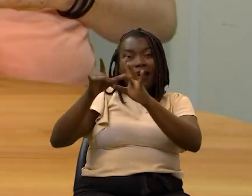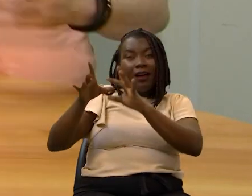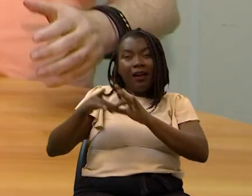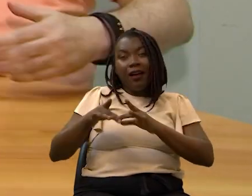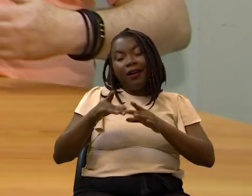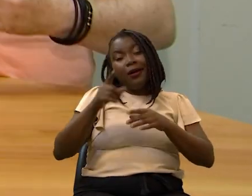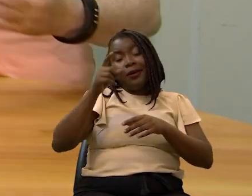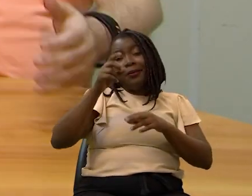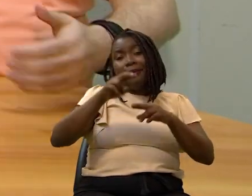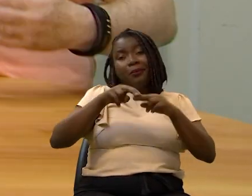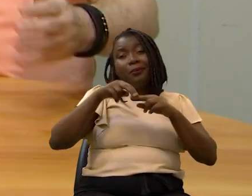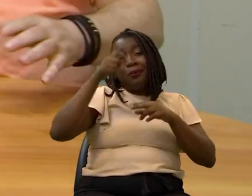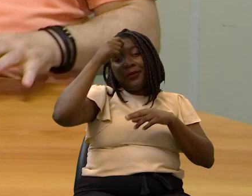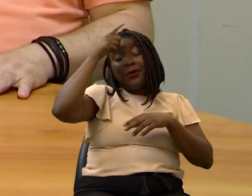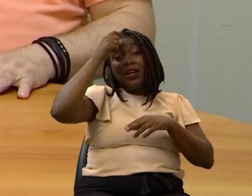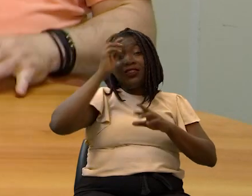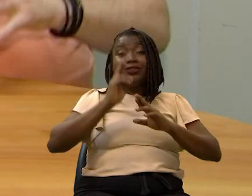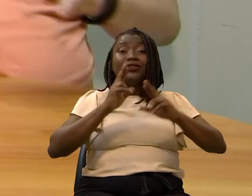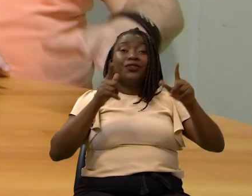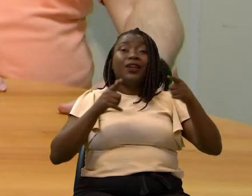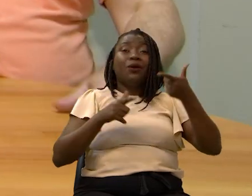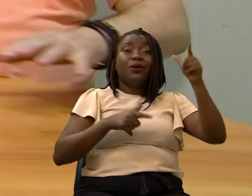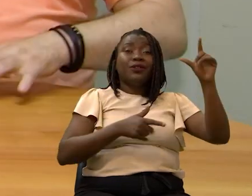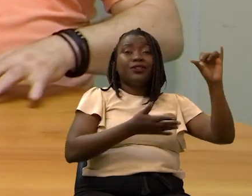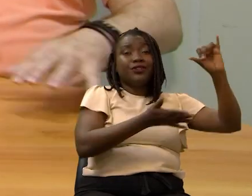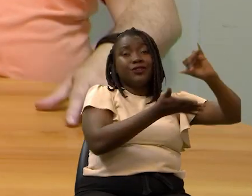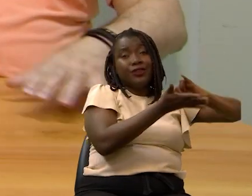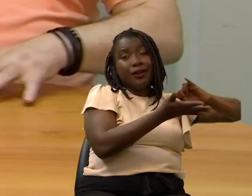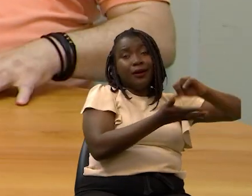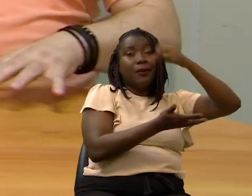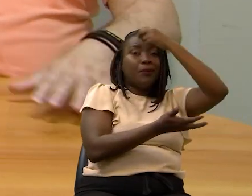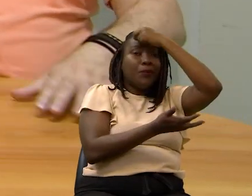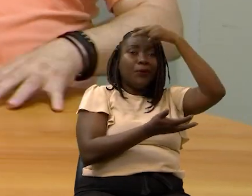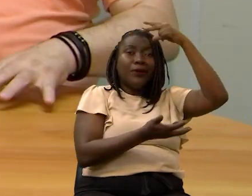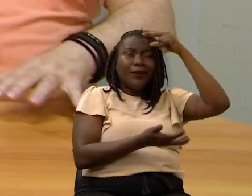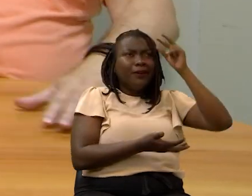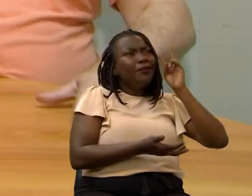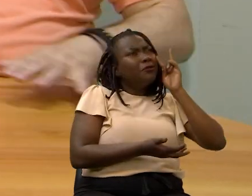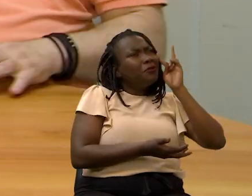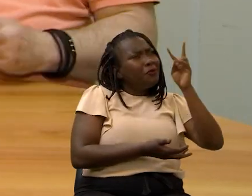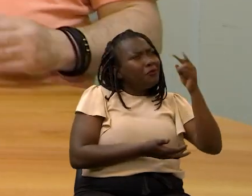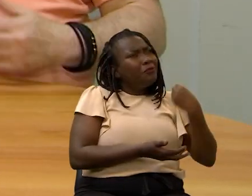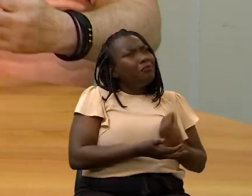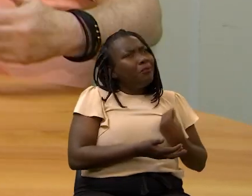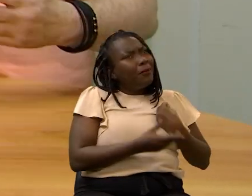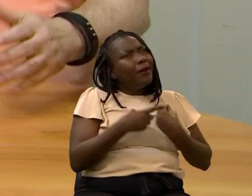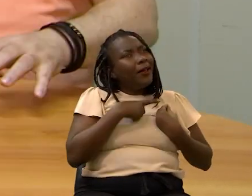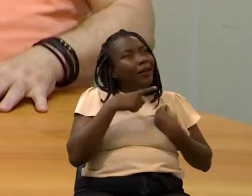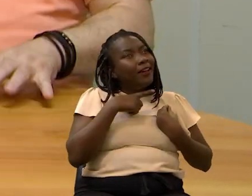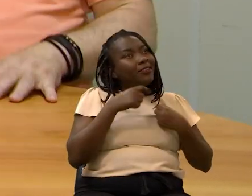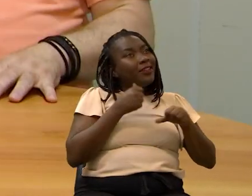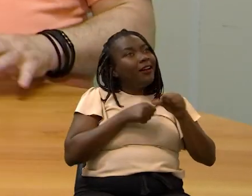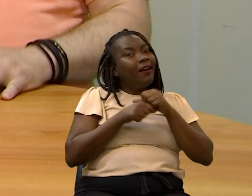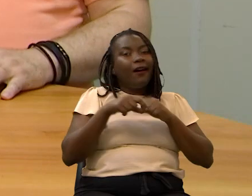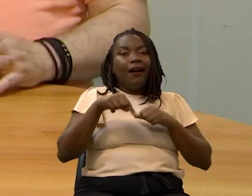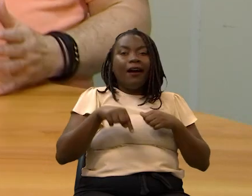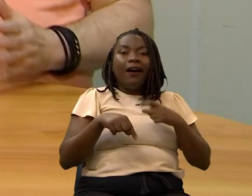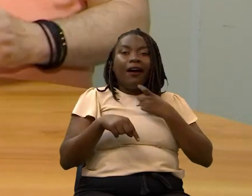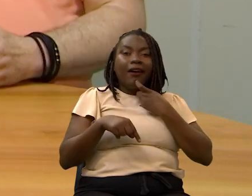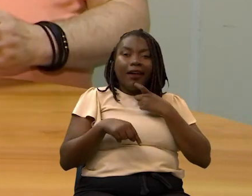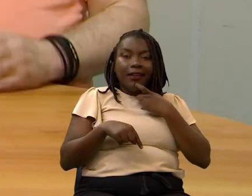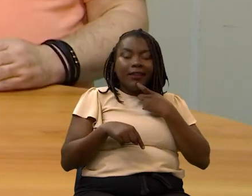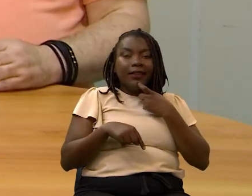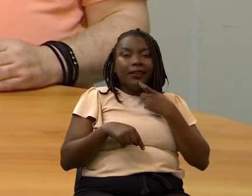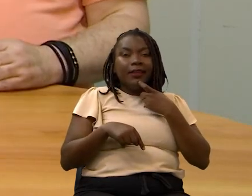livres, questões culturais, diferente de outras capitais, de outros municípios, que você vê isso de forma mais presente. Aqui a gente